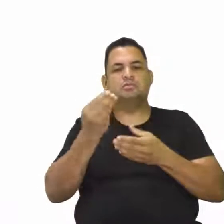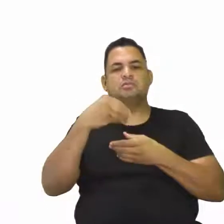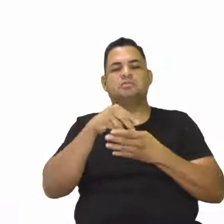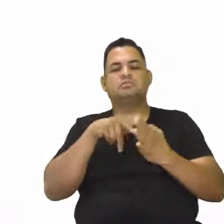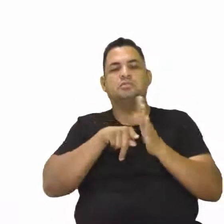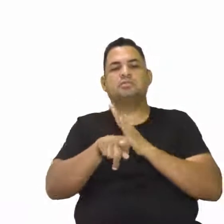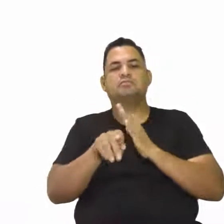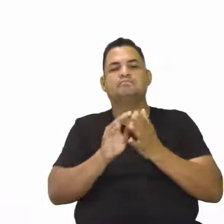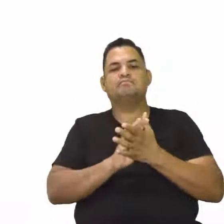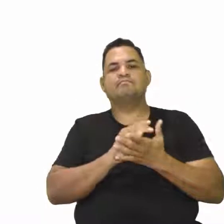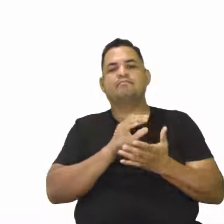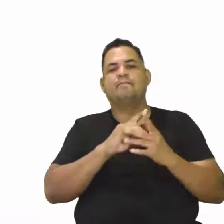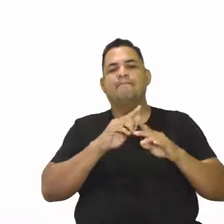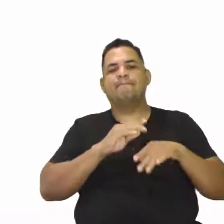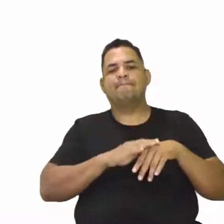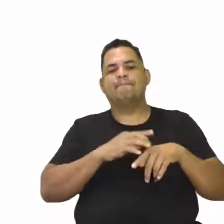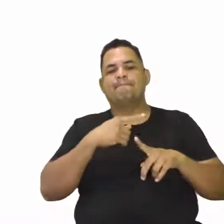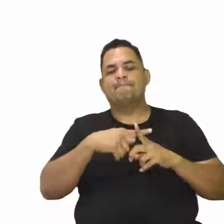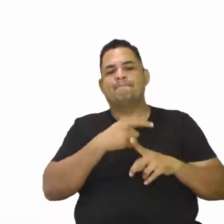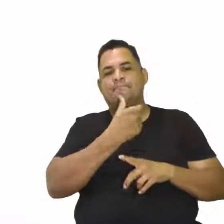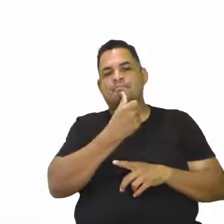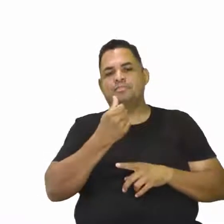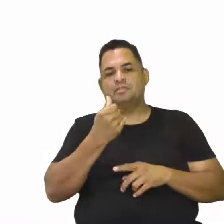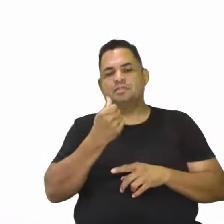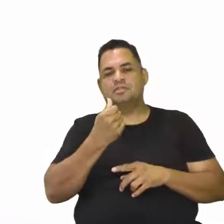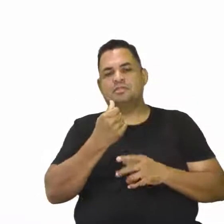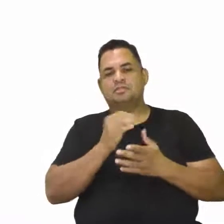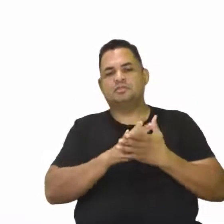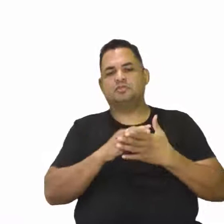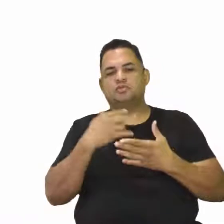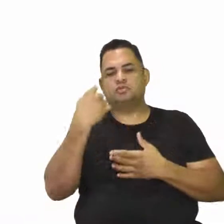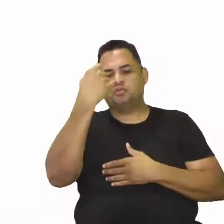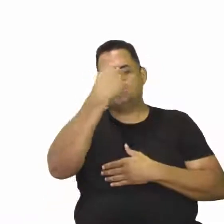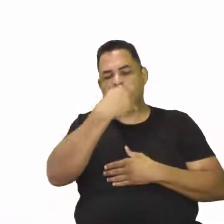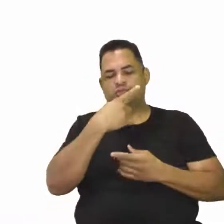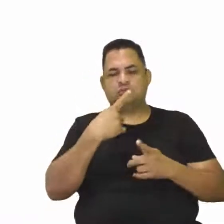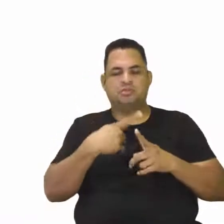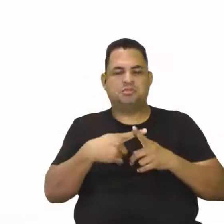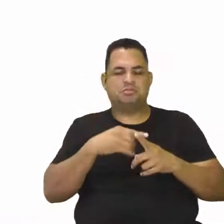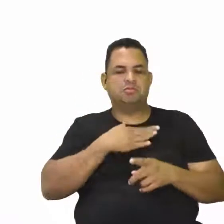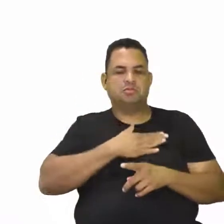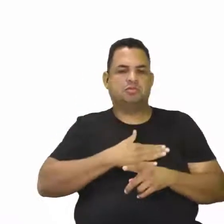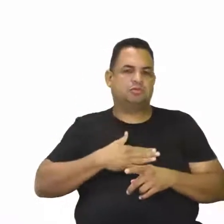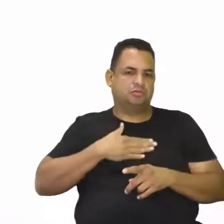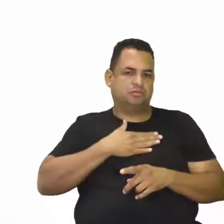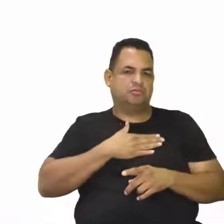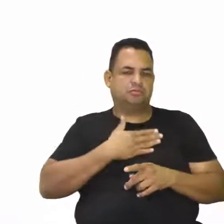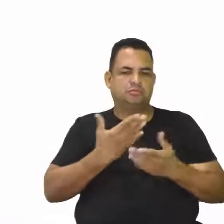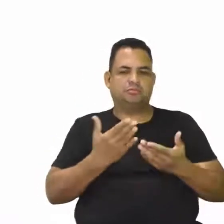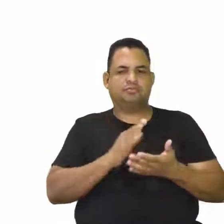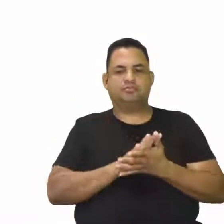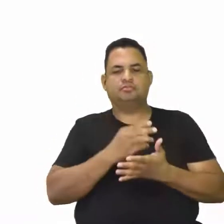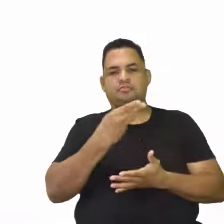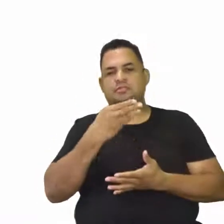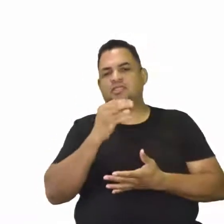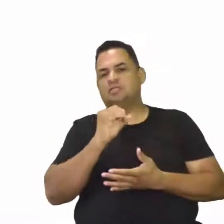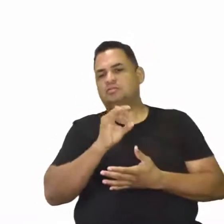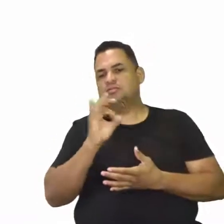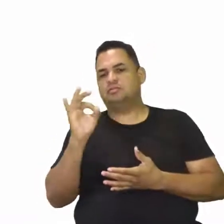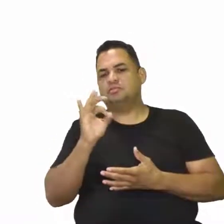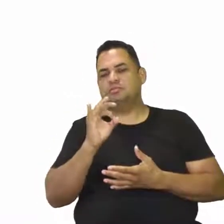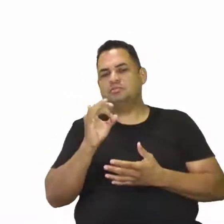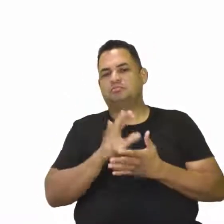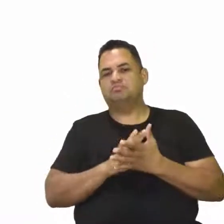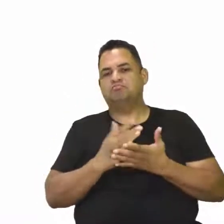perguntas. Mais de 6 horas, porque eu gosto. 56% das pessoas disseram, porque eu gosto. 30%